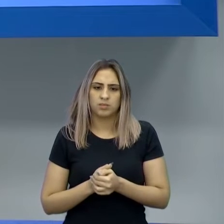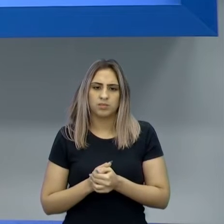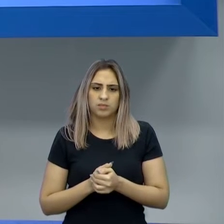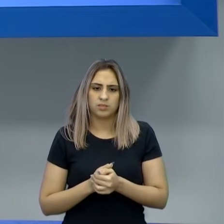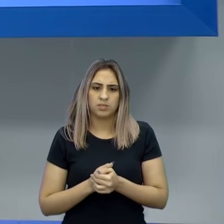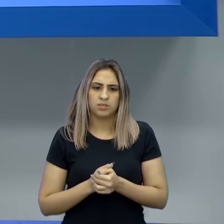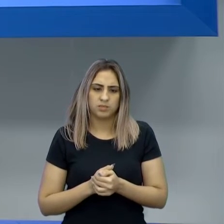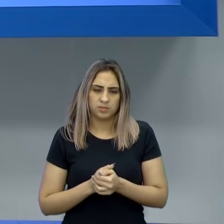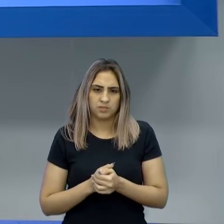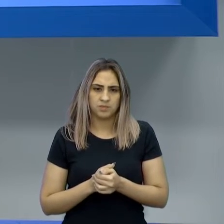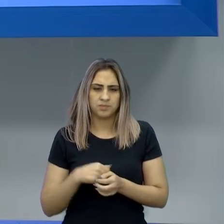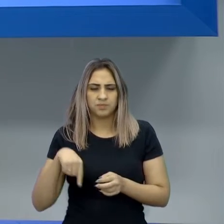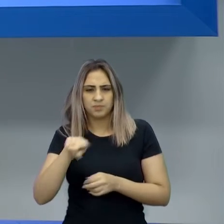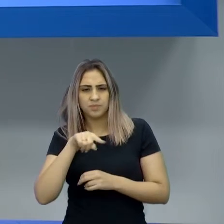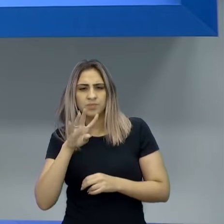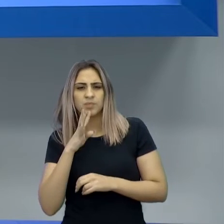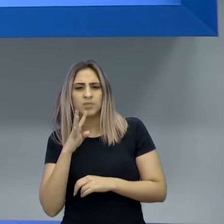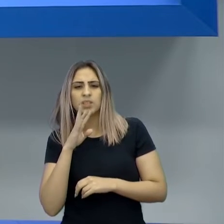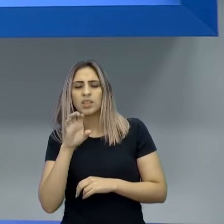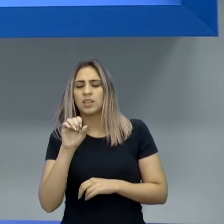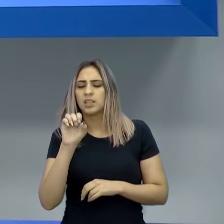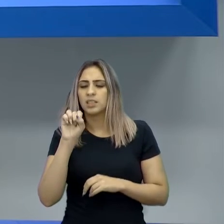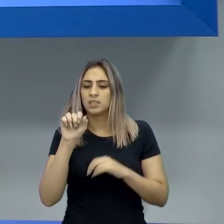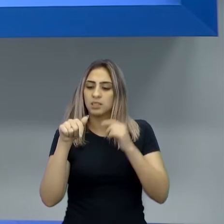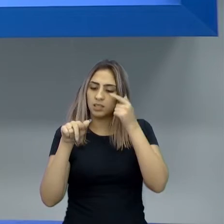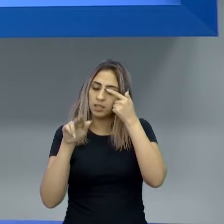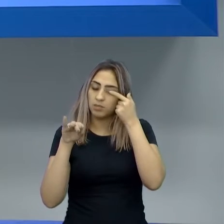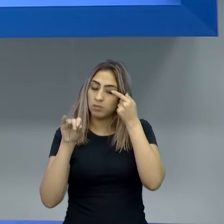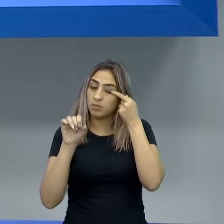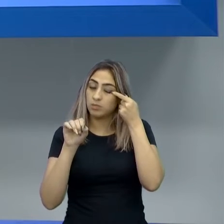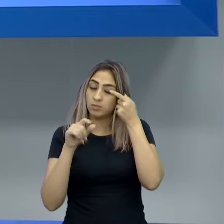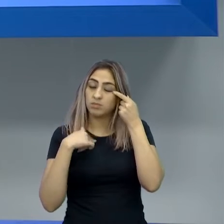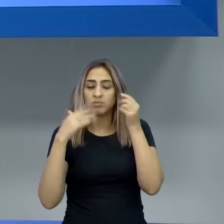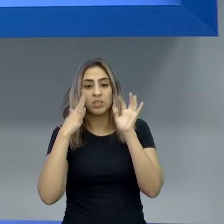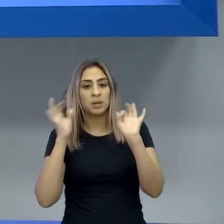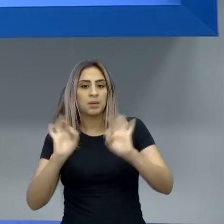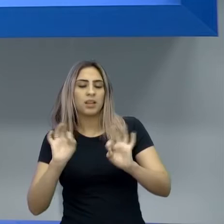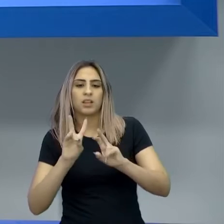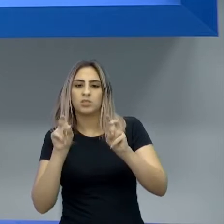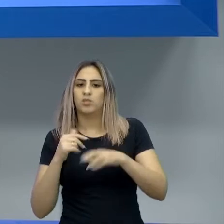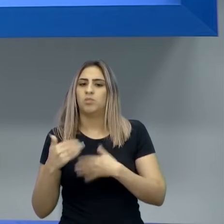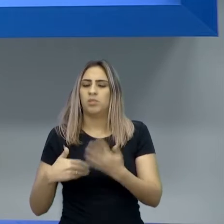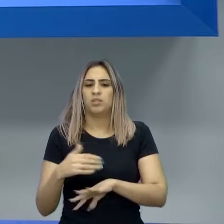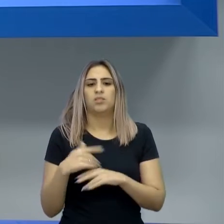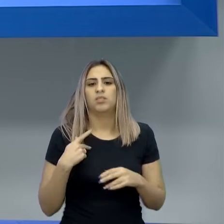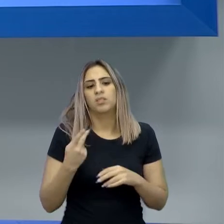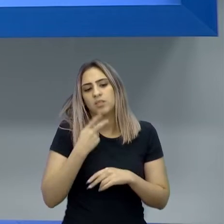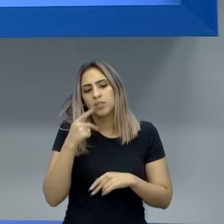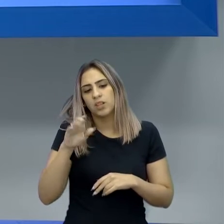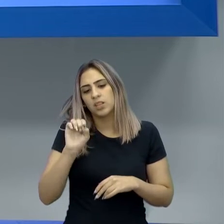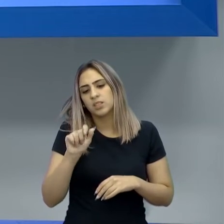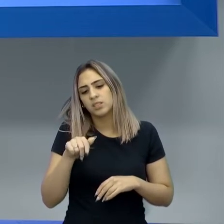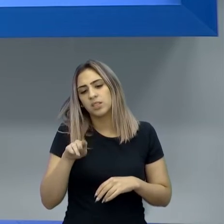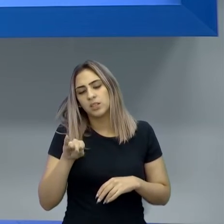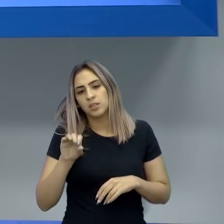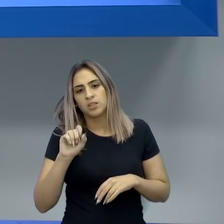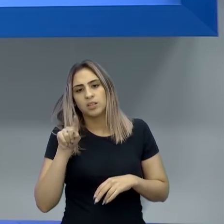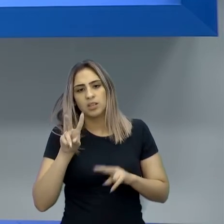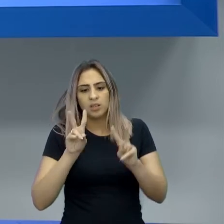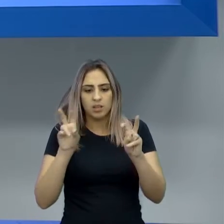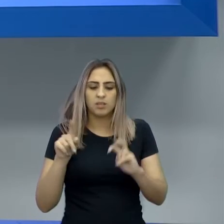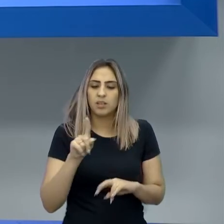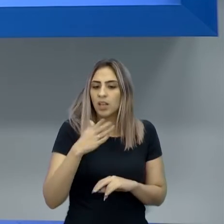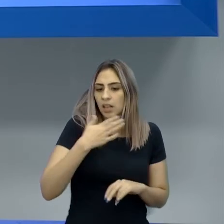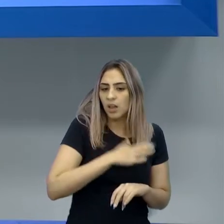que também são conhecidos como os esquimós. Então eu não sabia praticamente nada sobre eles. Eu falava esquimó, mas na verdade é um termo que eles